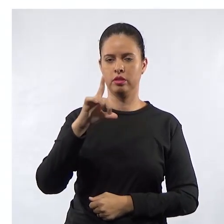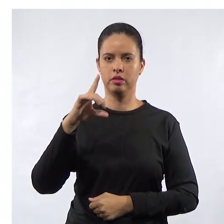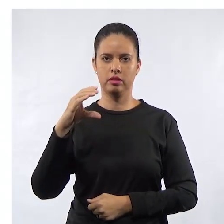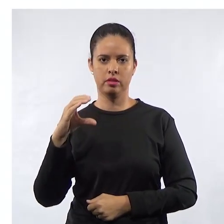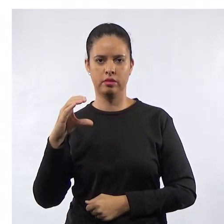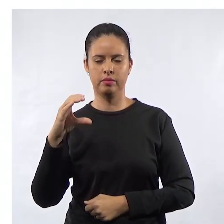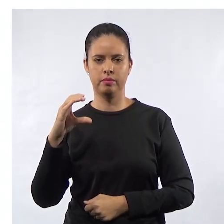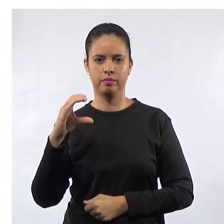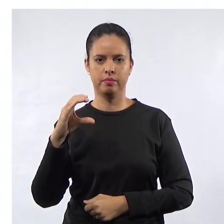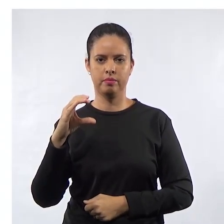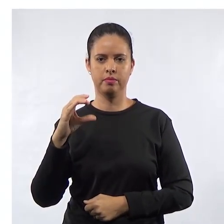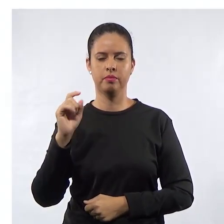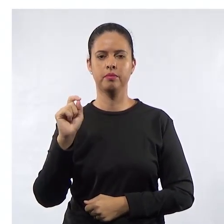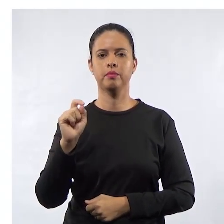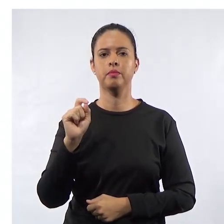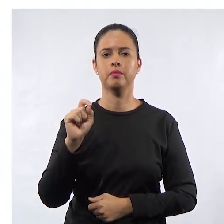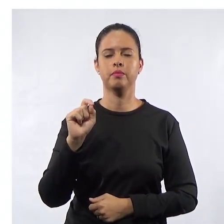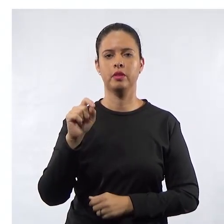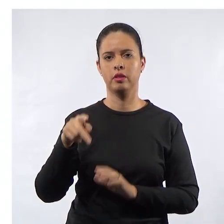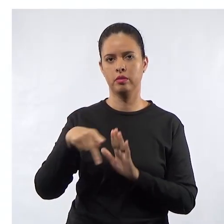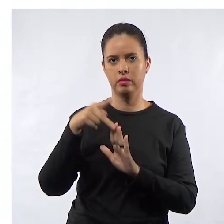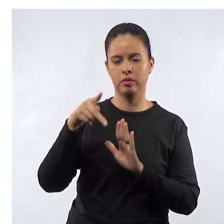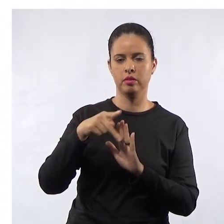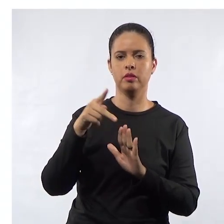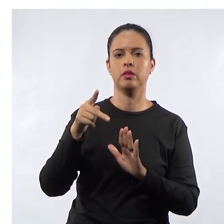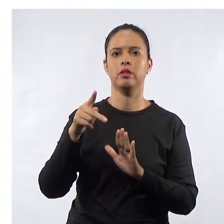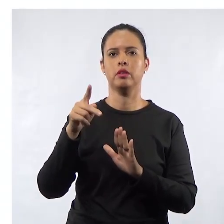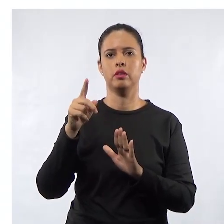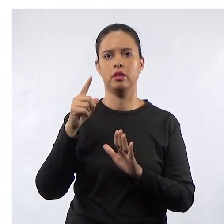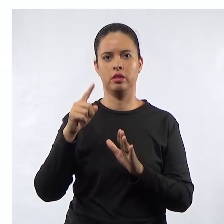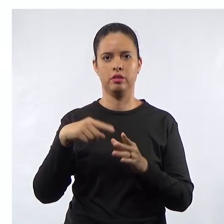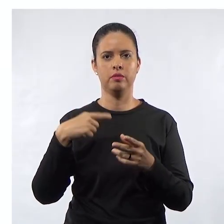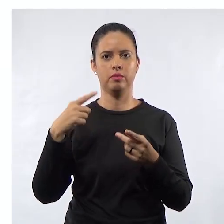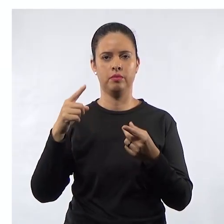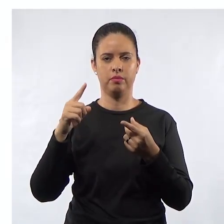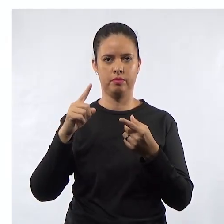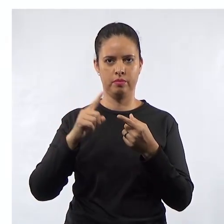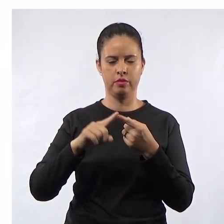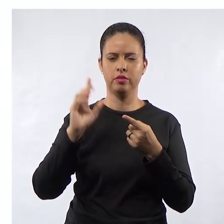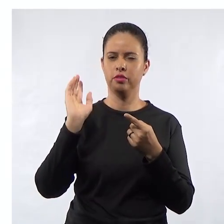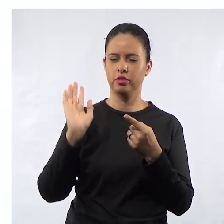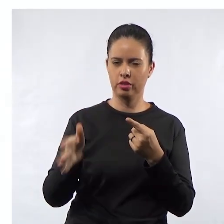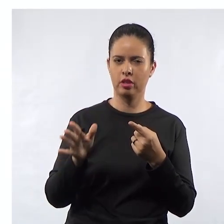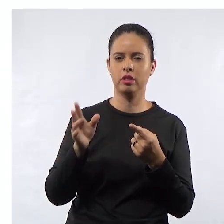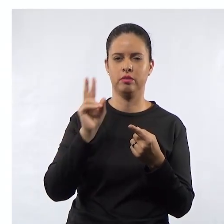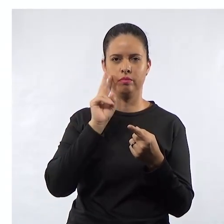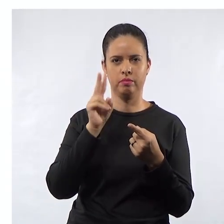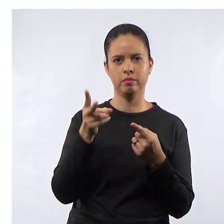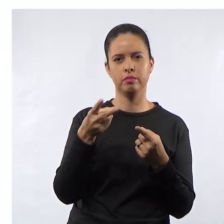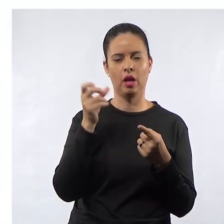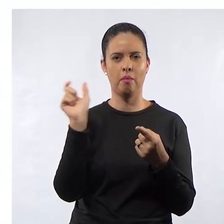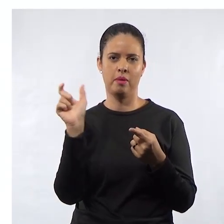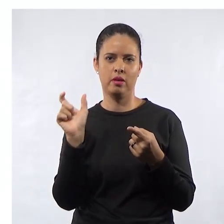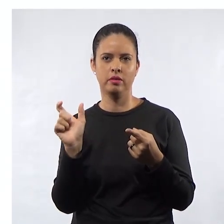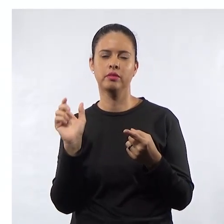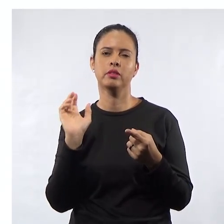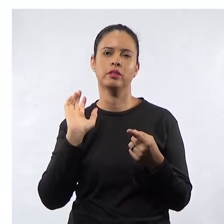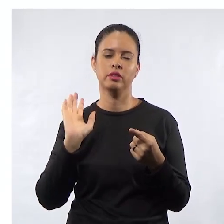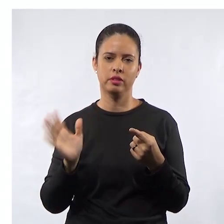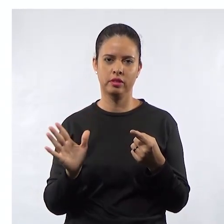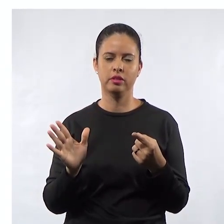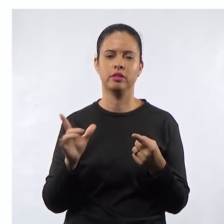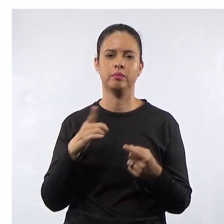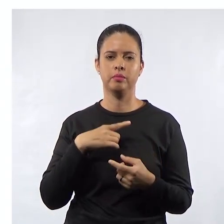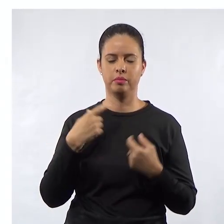4º do nosso CDC, tá certo? São eles: o princípio da vulnerabilidade do consumidor, você já está